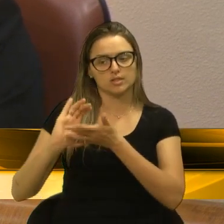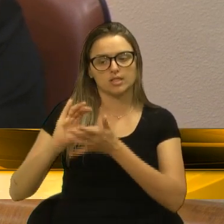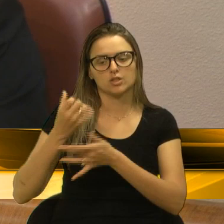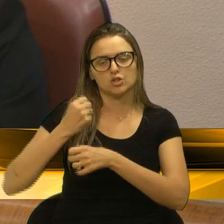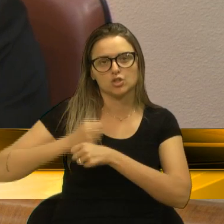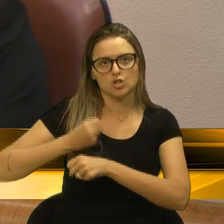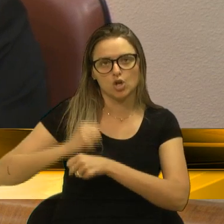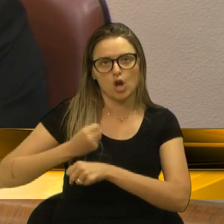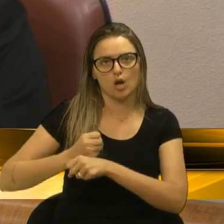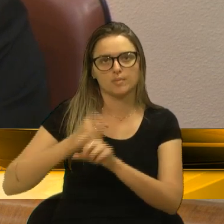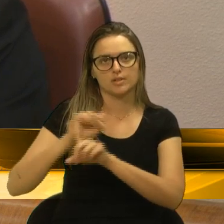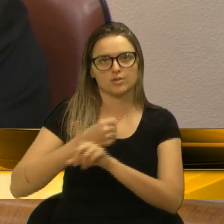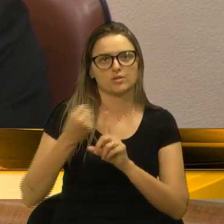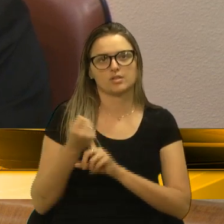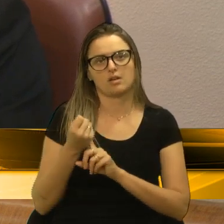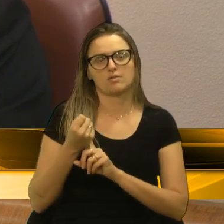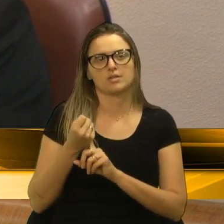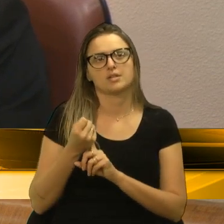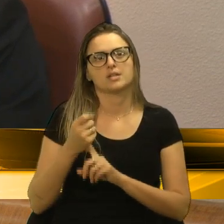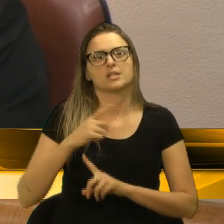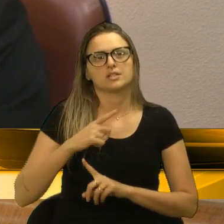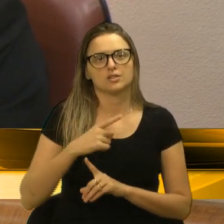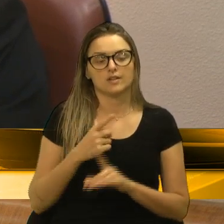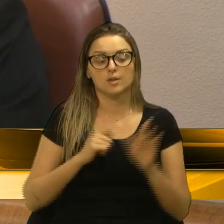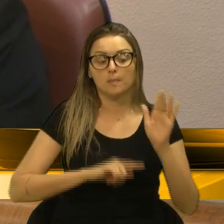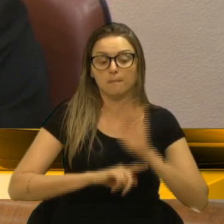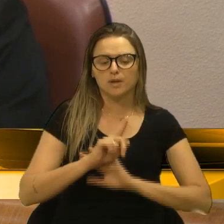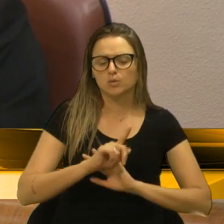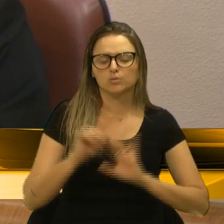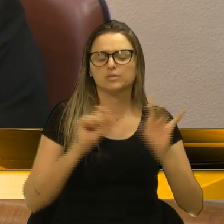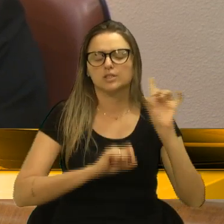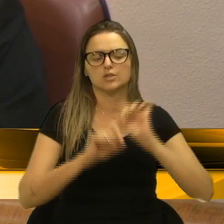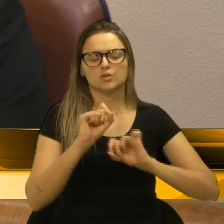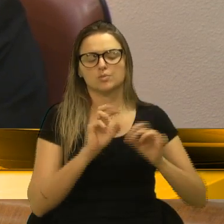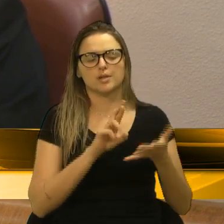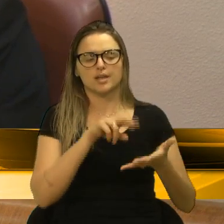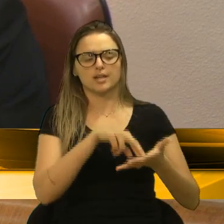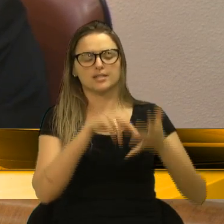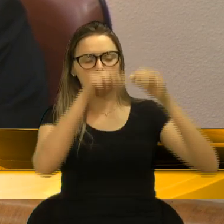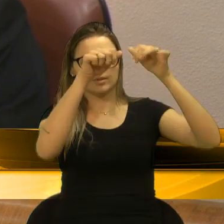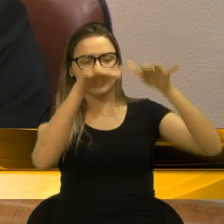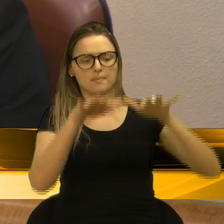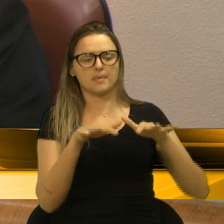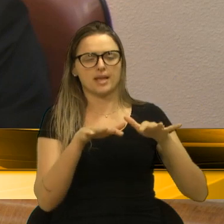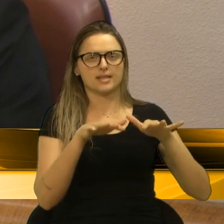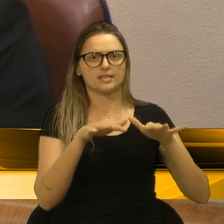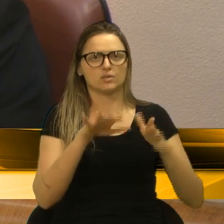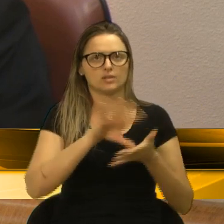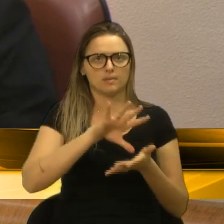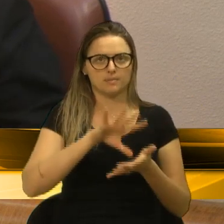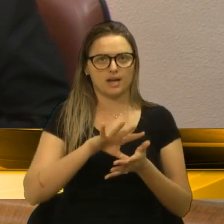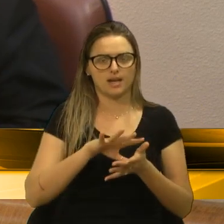dos Freis Capuchinhos, que, ao ser questionado sobre o indeferimento da realização da bênção dos freis na Praça Dante